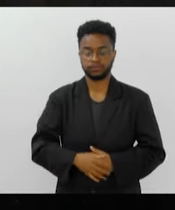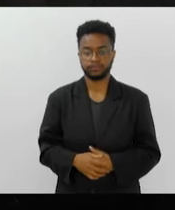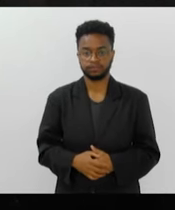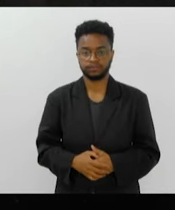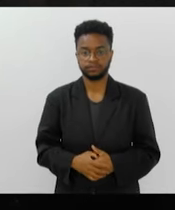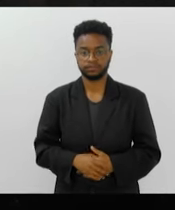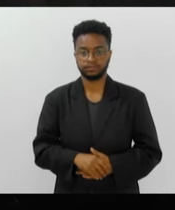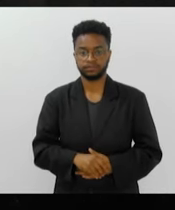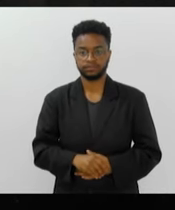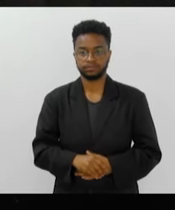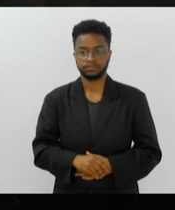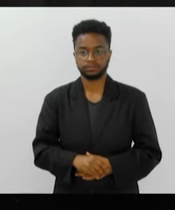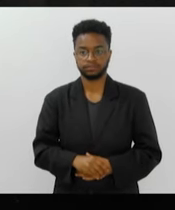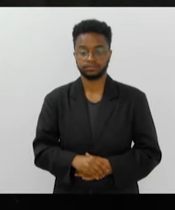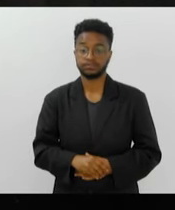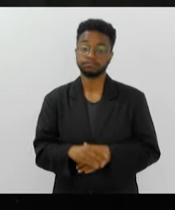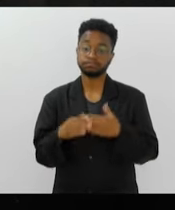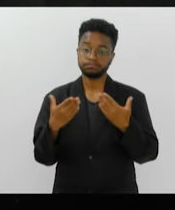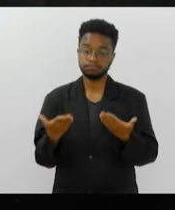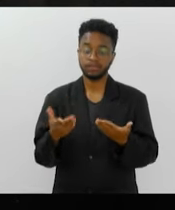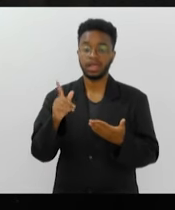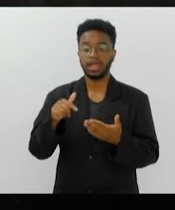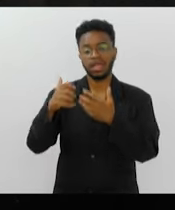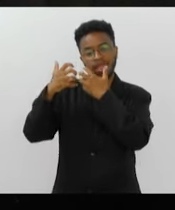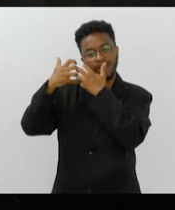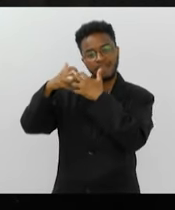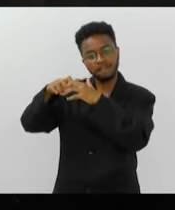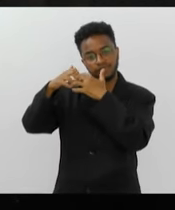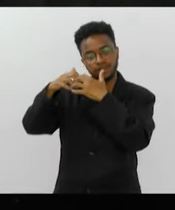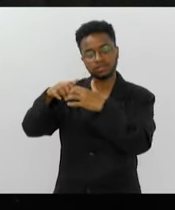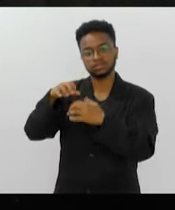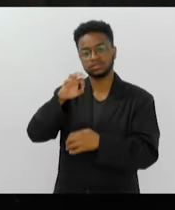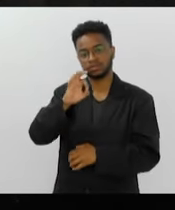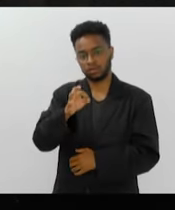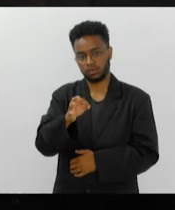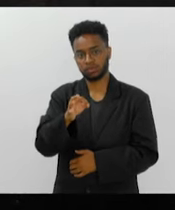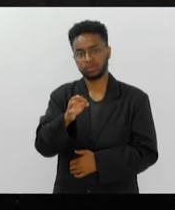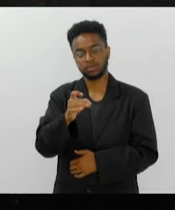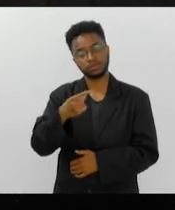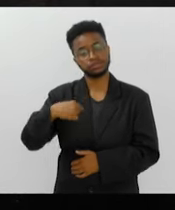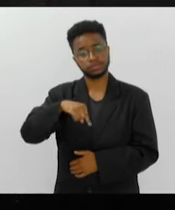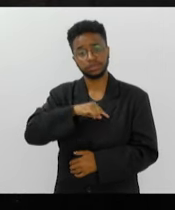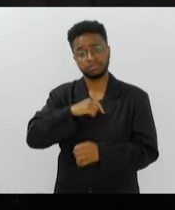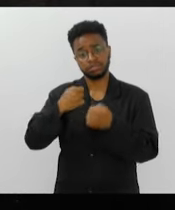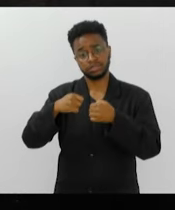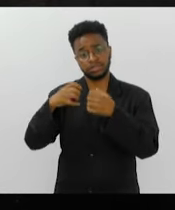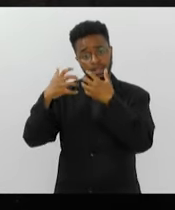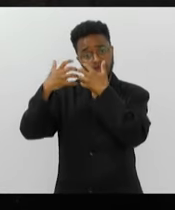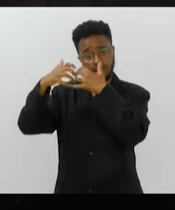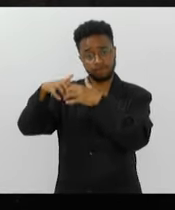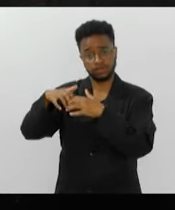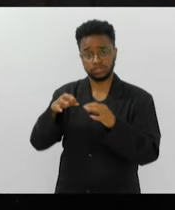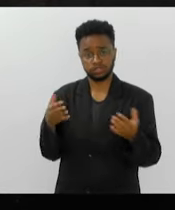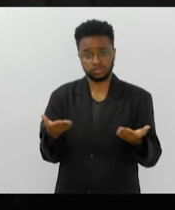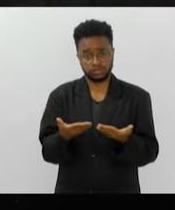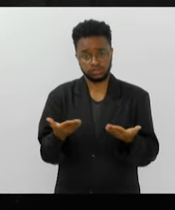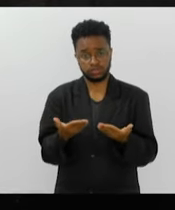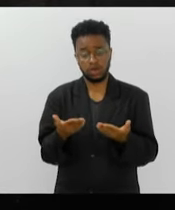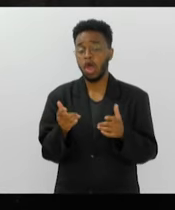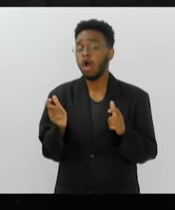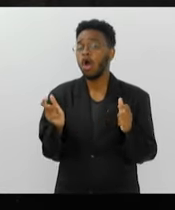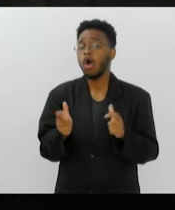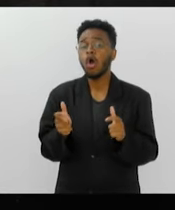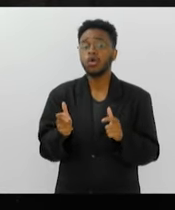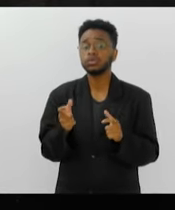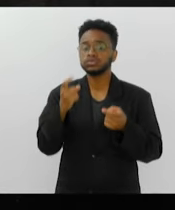Presidente Então essa é uma reflexão que nós devemos fazer Cadê